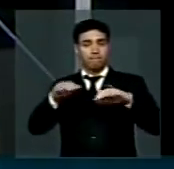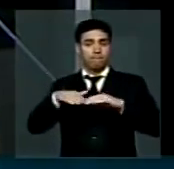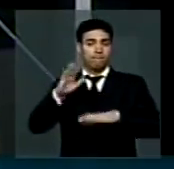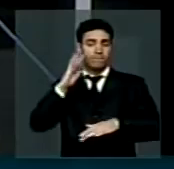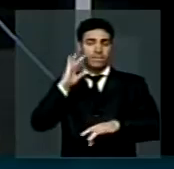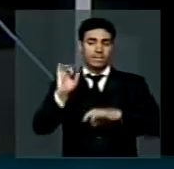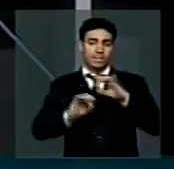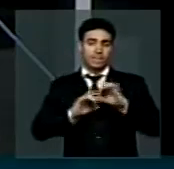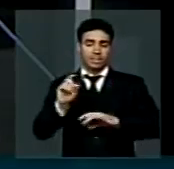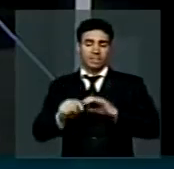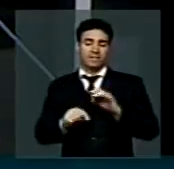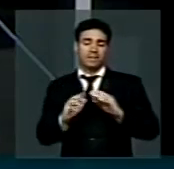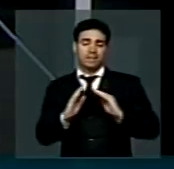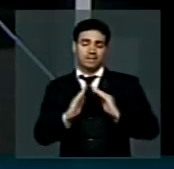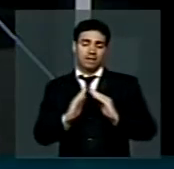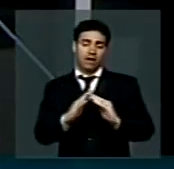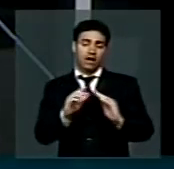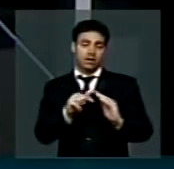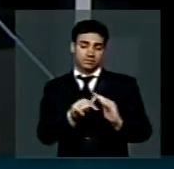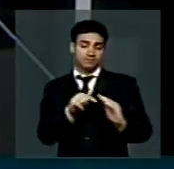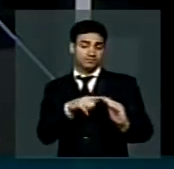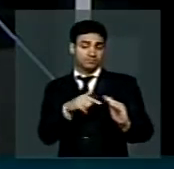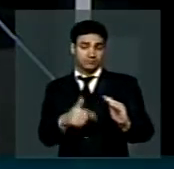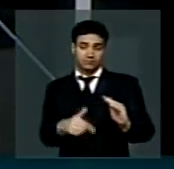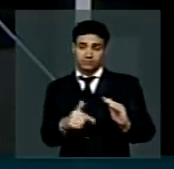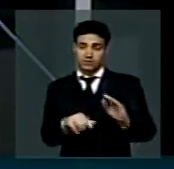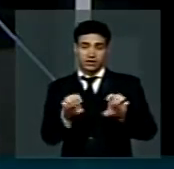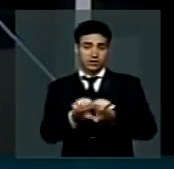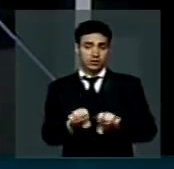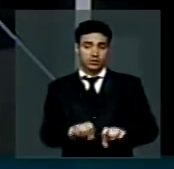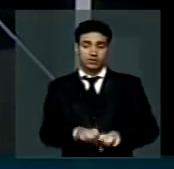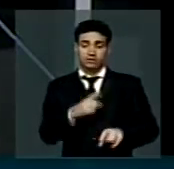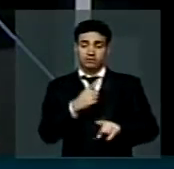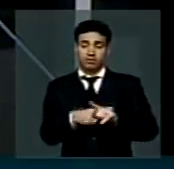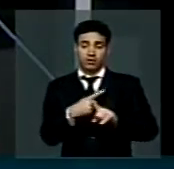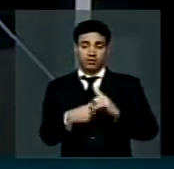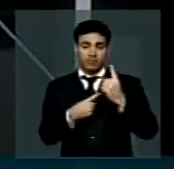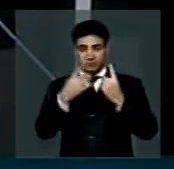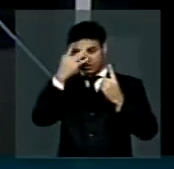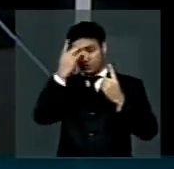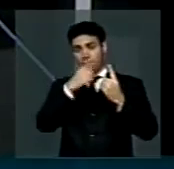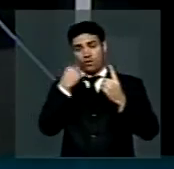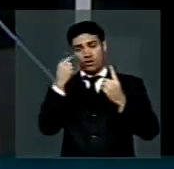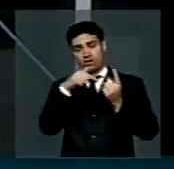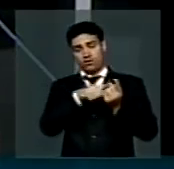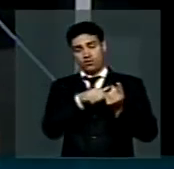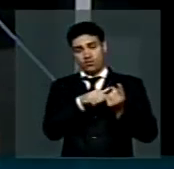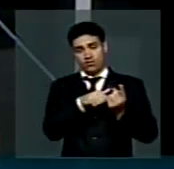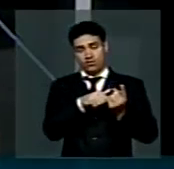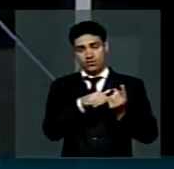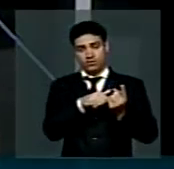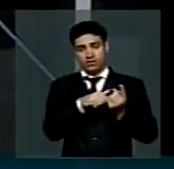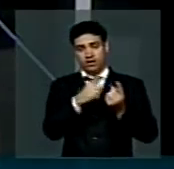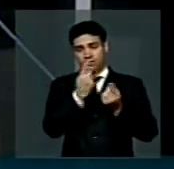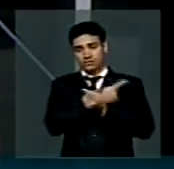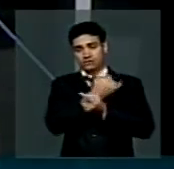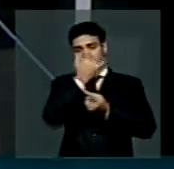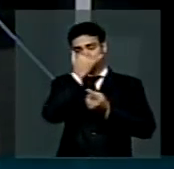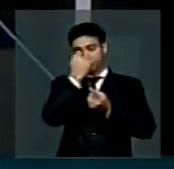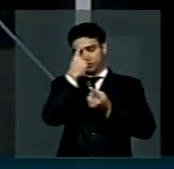especial aos lares que ficam destruturados ao perderem um ente querido para a